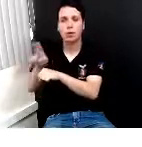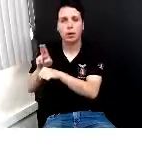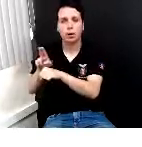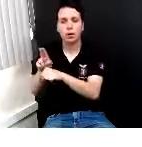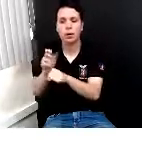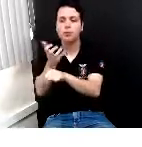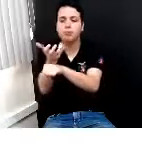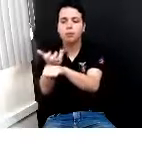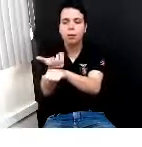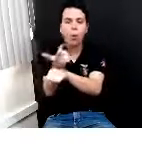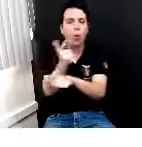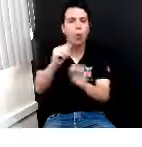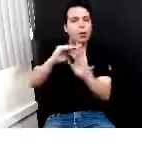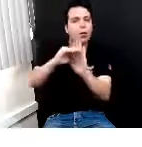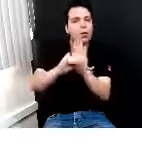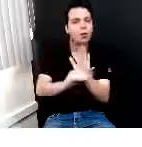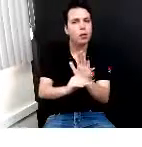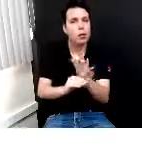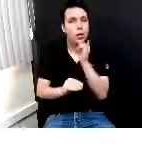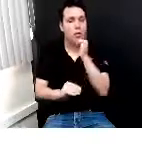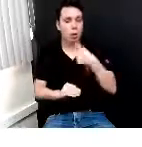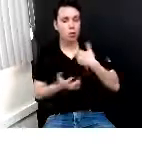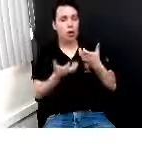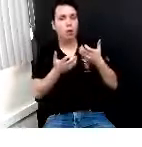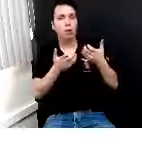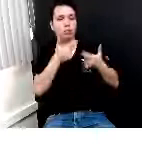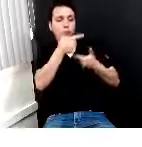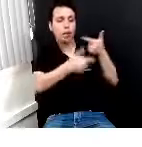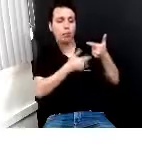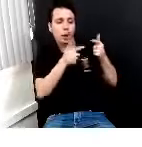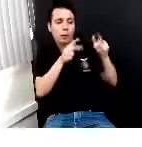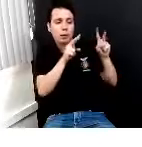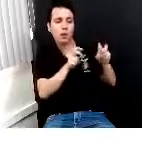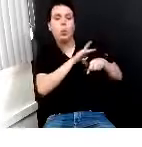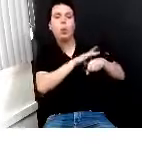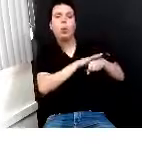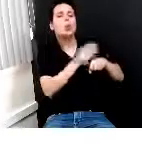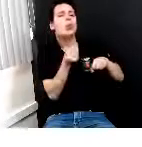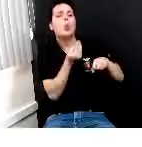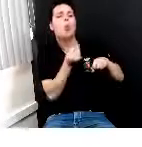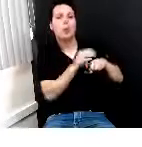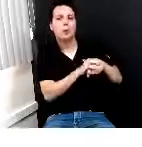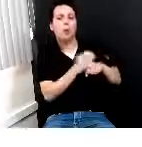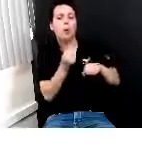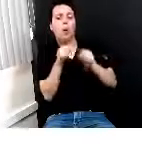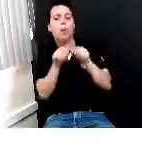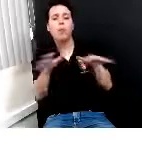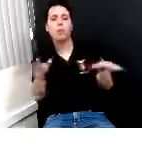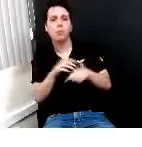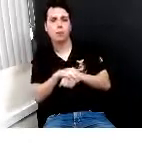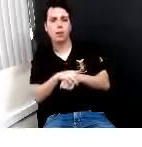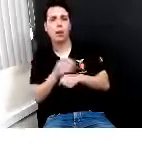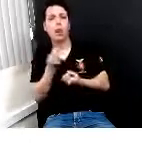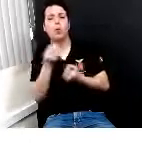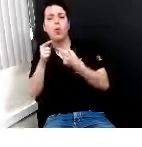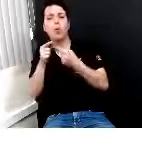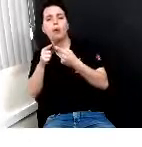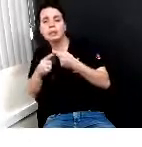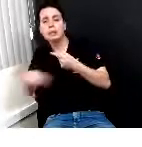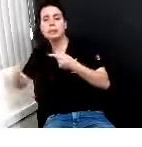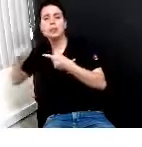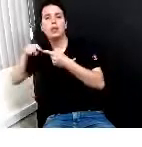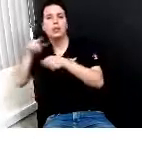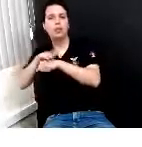doença em si, o agente propagador, como que se dá o ciclo dela, seria uma discussão mais voltada para as ciências biológicas. Então, eu faria